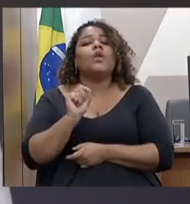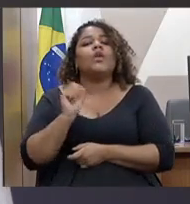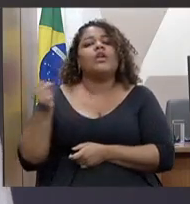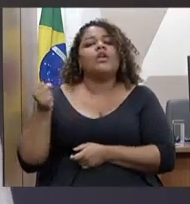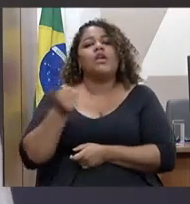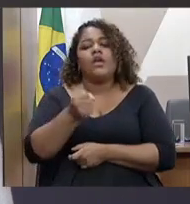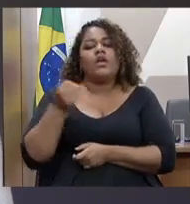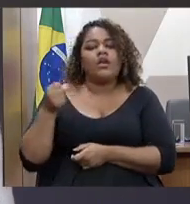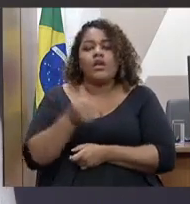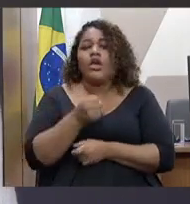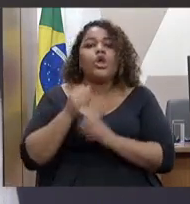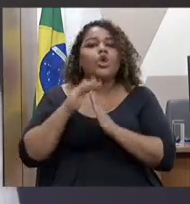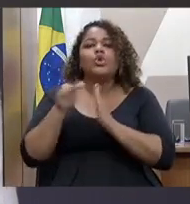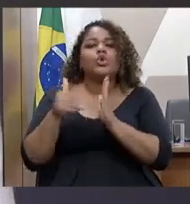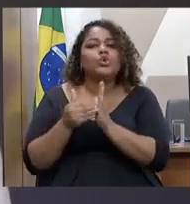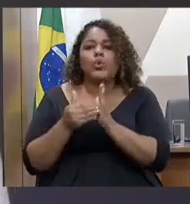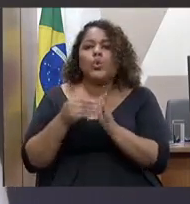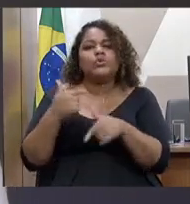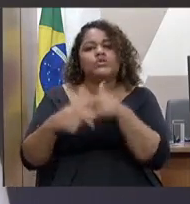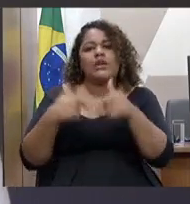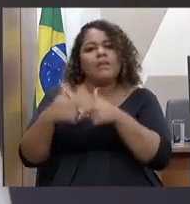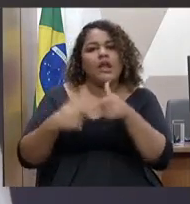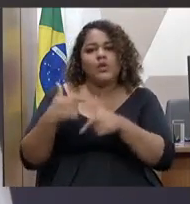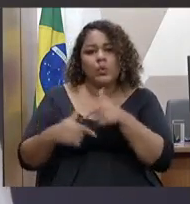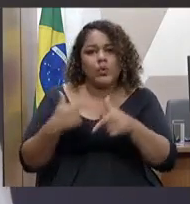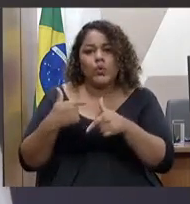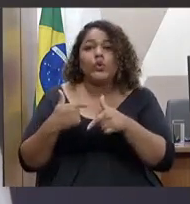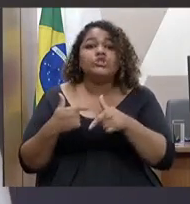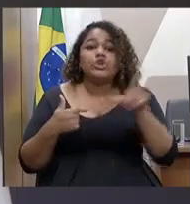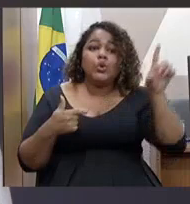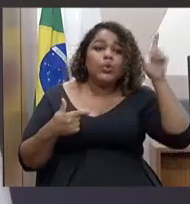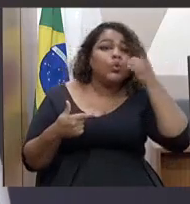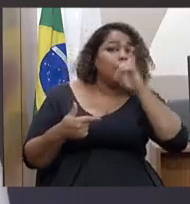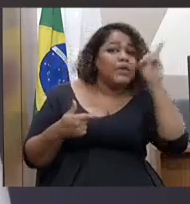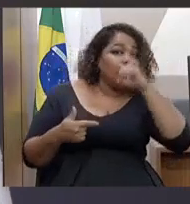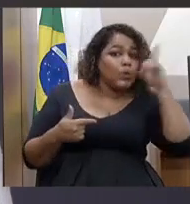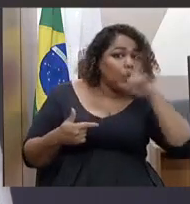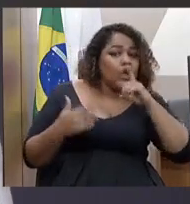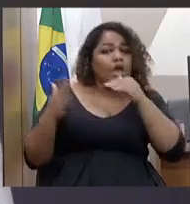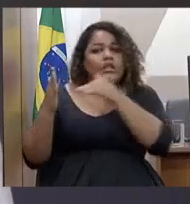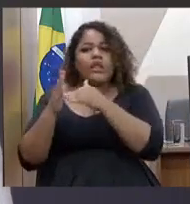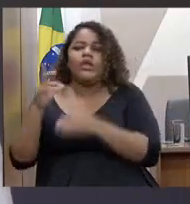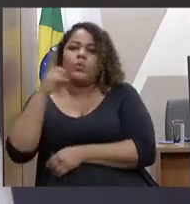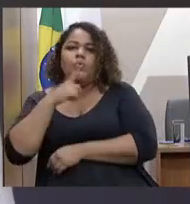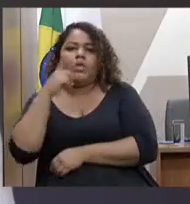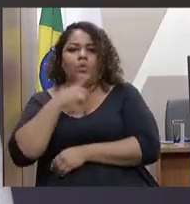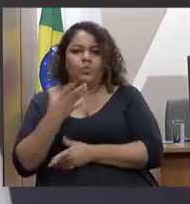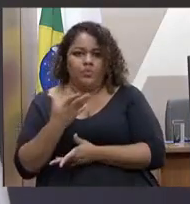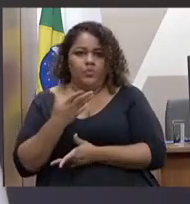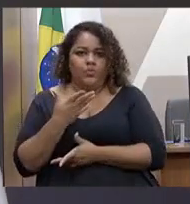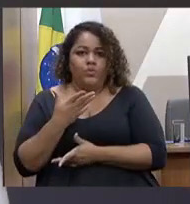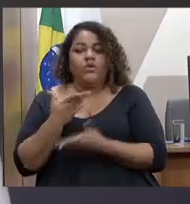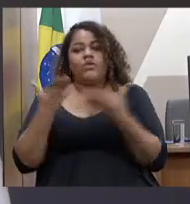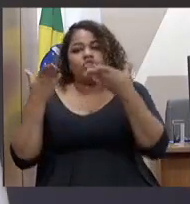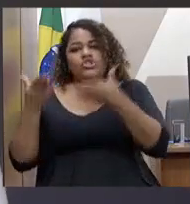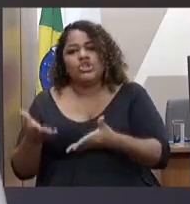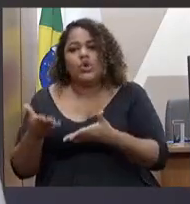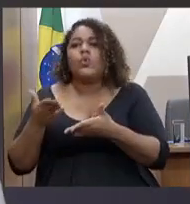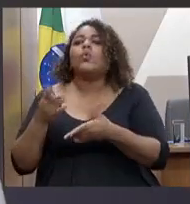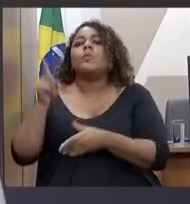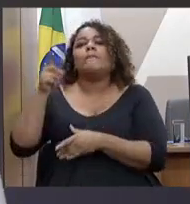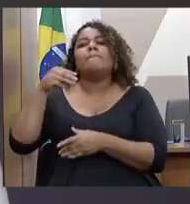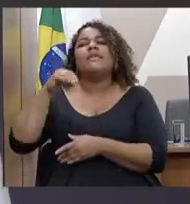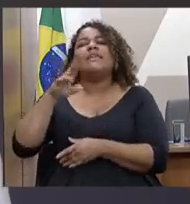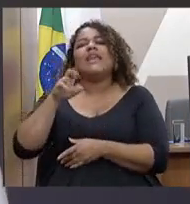segunda a segunda até de domingo agora coisa que nunca funcionou do mercado de domingo agora apareceram o mercado Mineirão dizem que qual a liberação